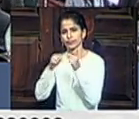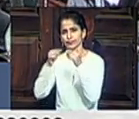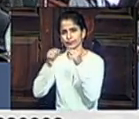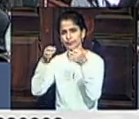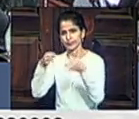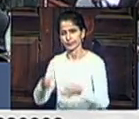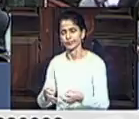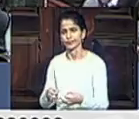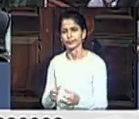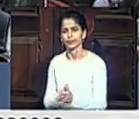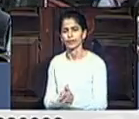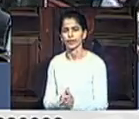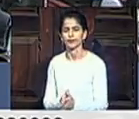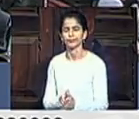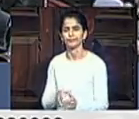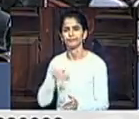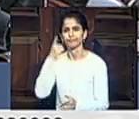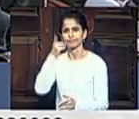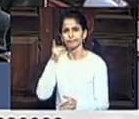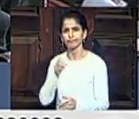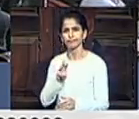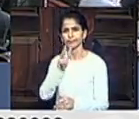Paulo Melo. Deputado Vaguinho.